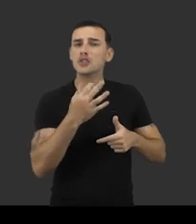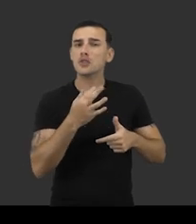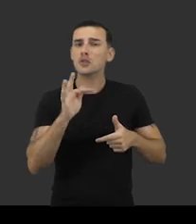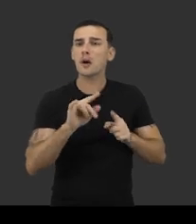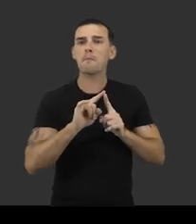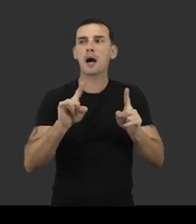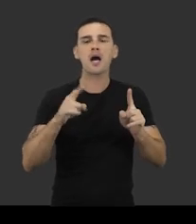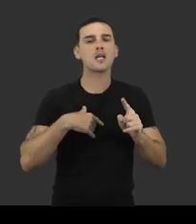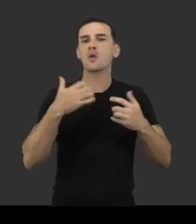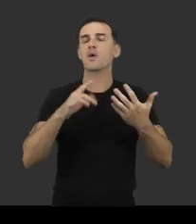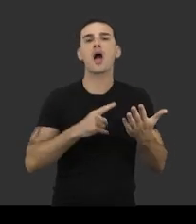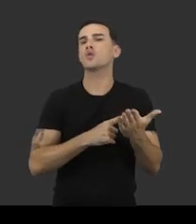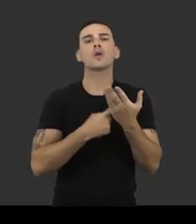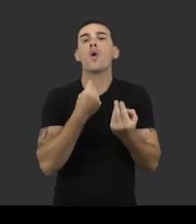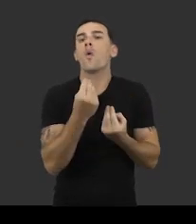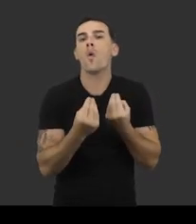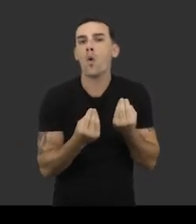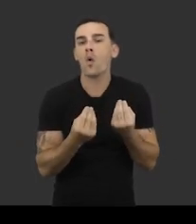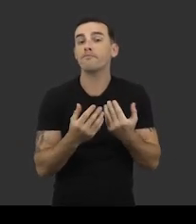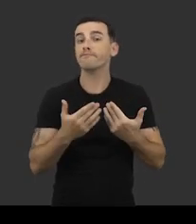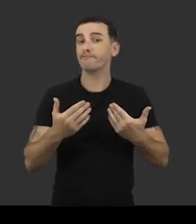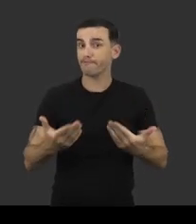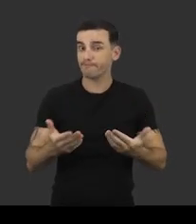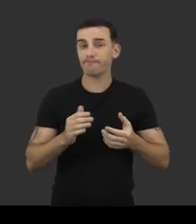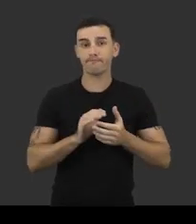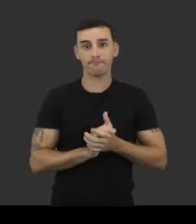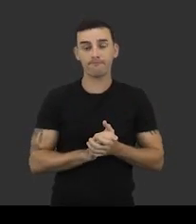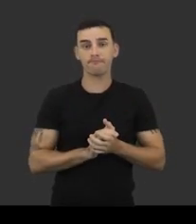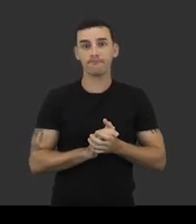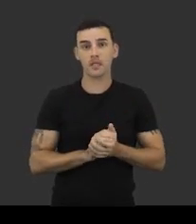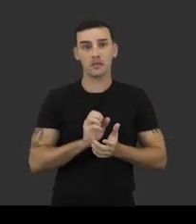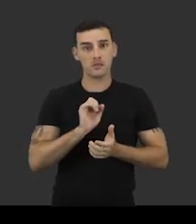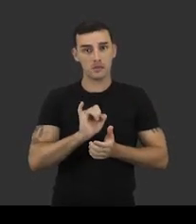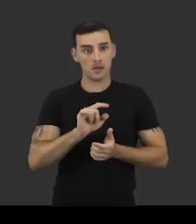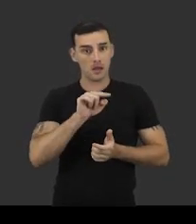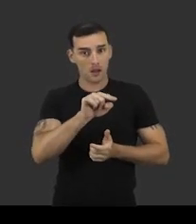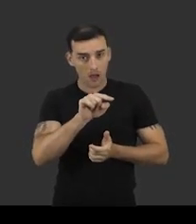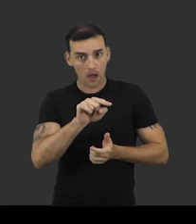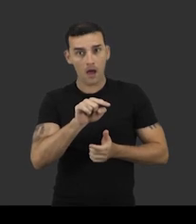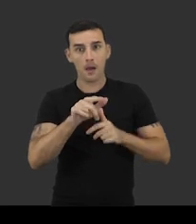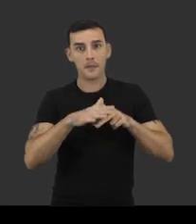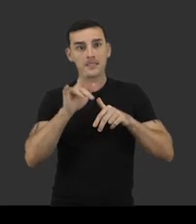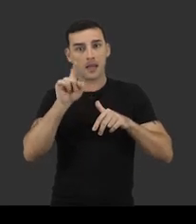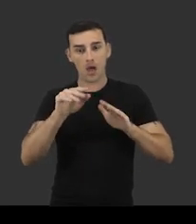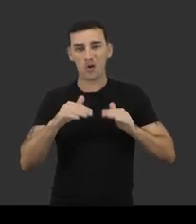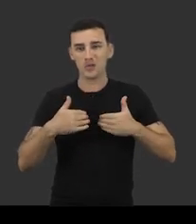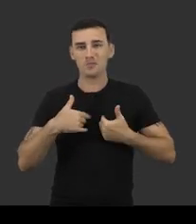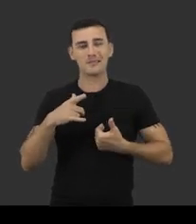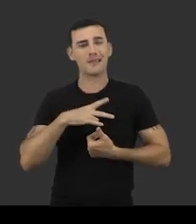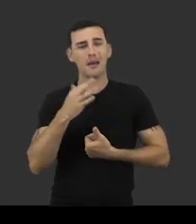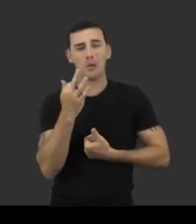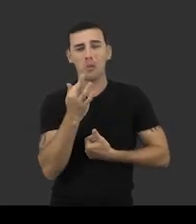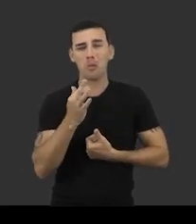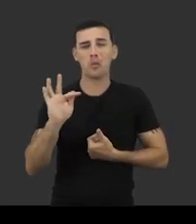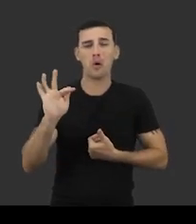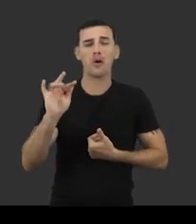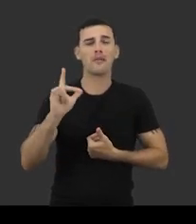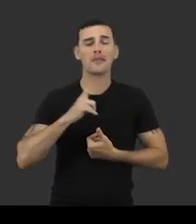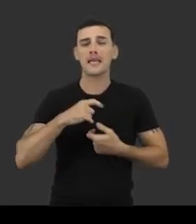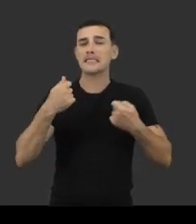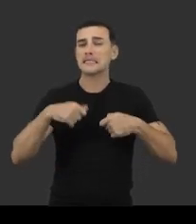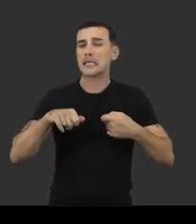não colabora? Quando a gente está lidando com um paciente com autismo que apresenta dor, às vezes